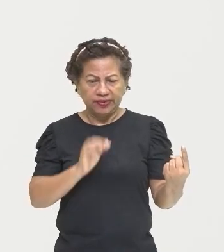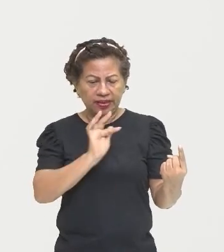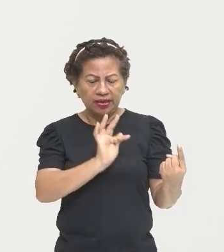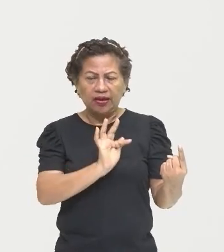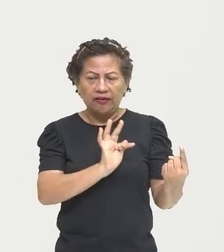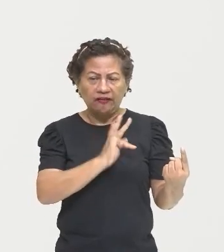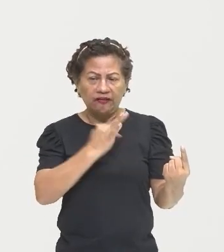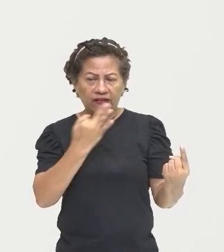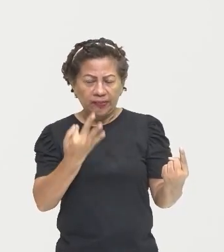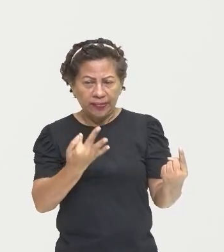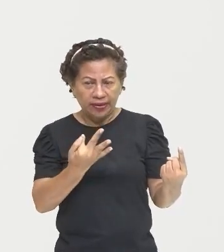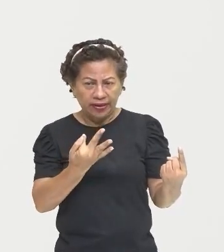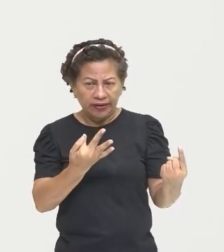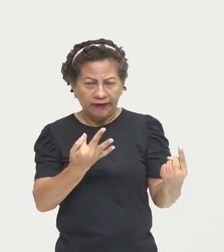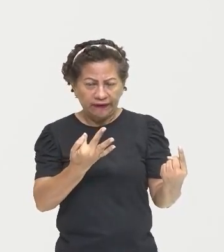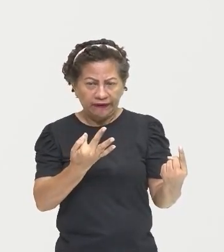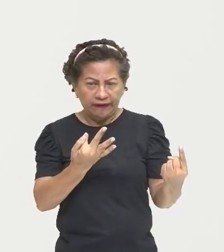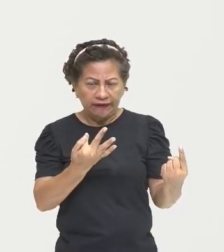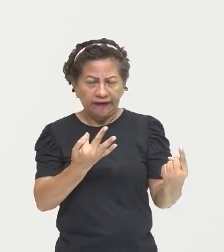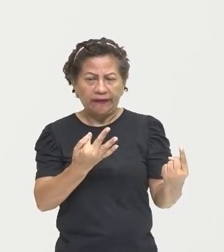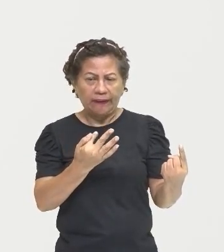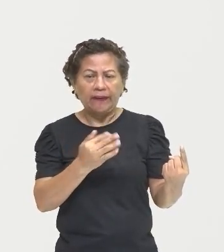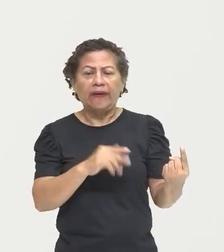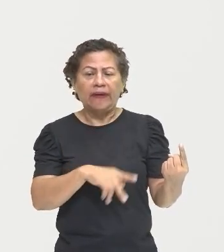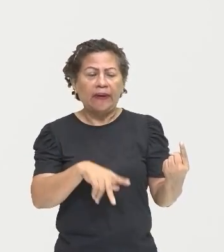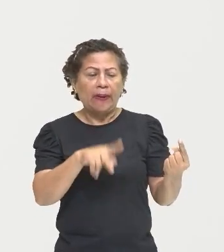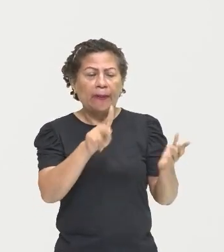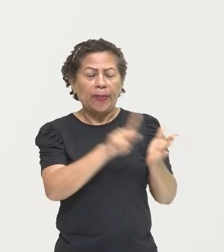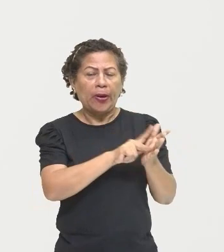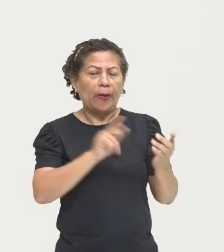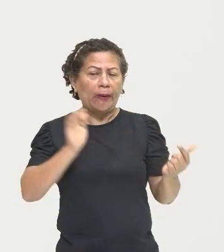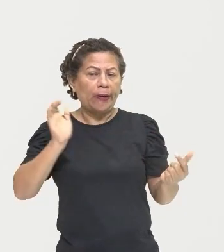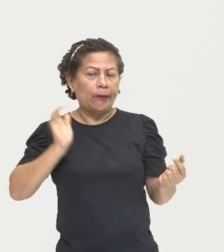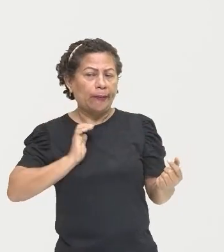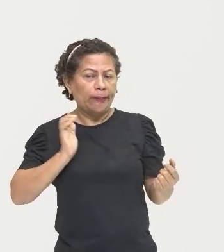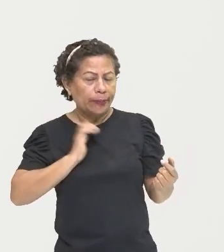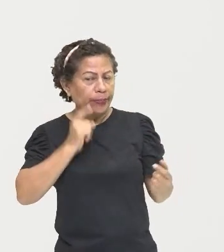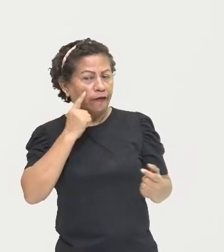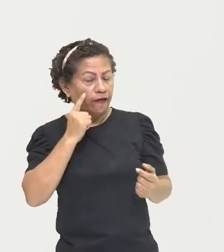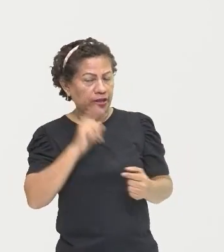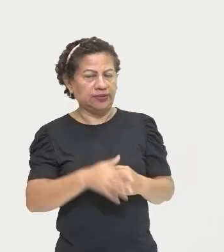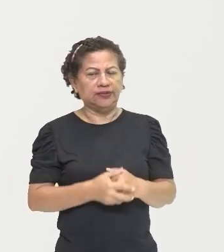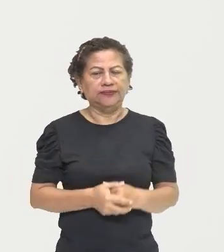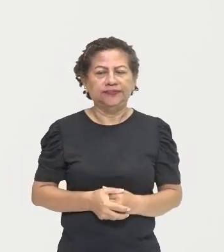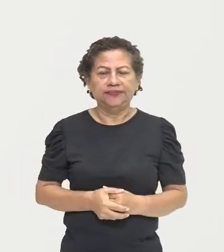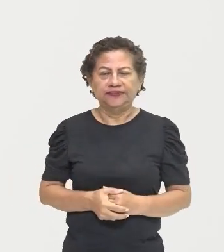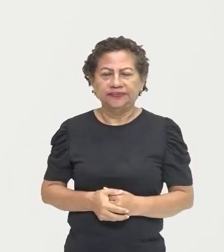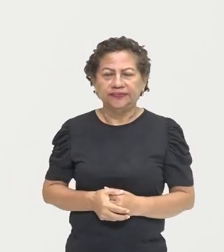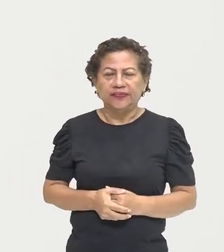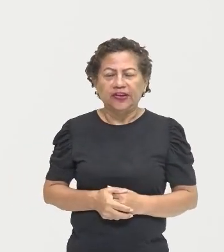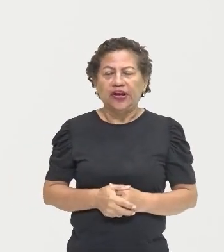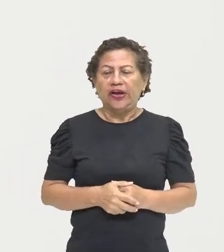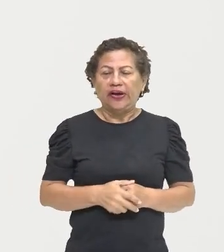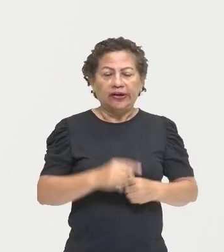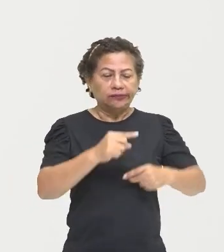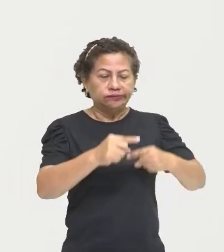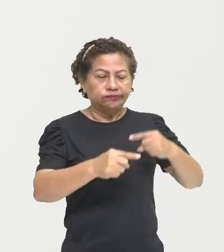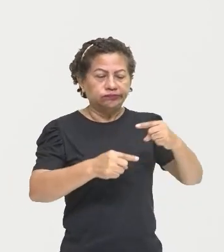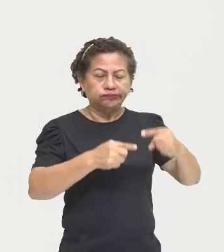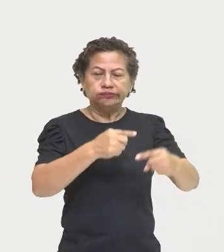Nascimento. Então, isso daqui é propriedade privada, não é isso? Olha só, Nascimento pai, Nascimento